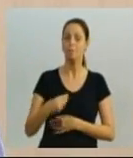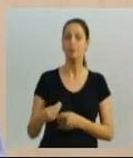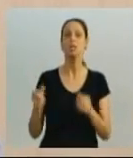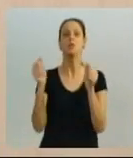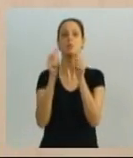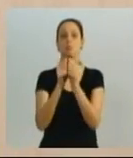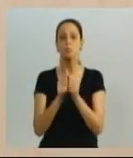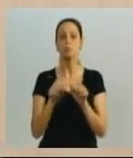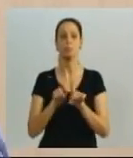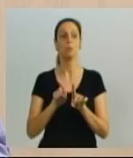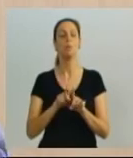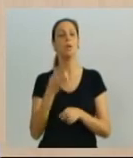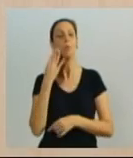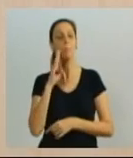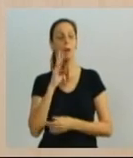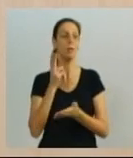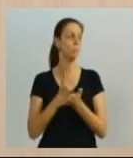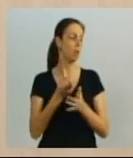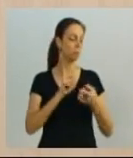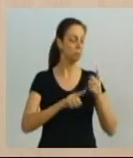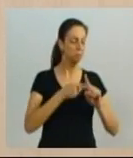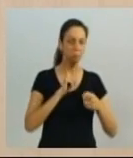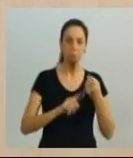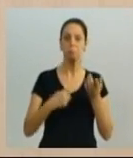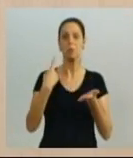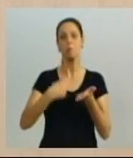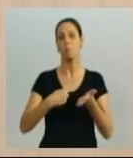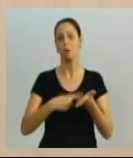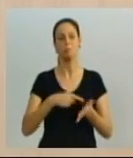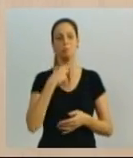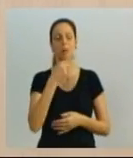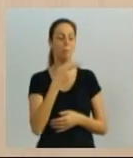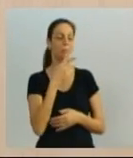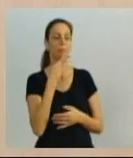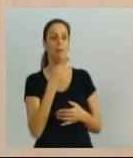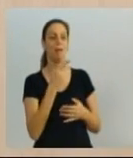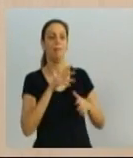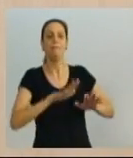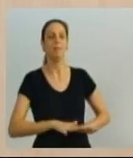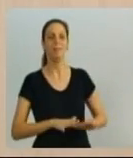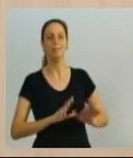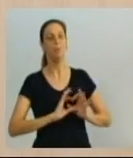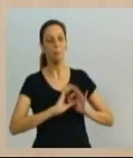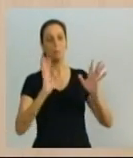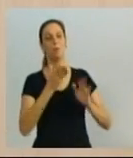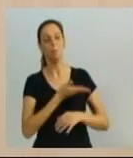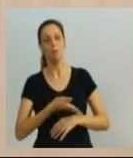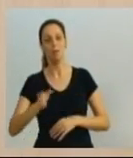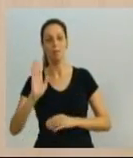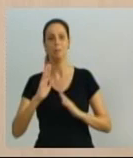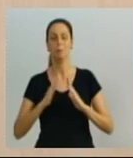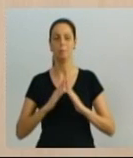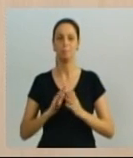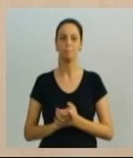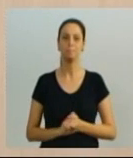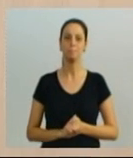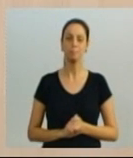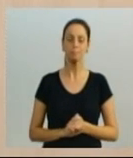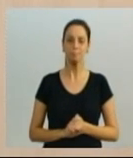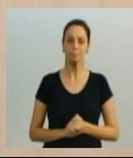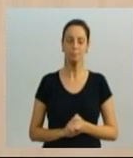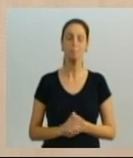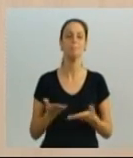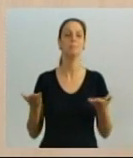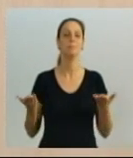vereador Beto aqui, a gente conversou e não tinha como dizer não, né? Autorizou. Coelho, 5 minutos, advogado, Benjamin